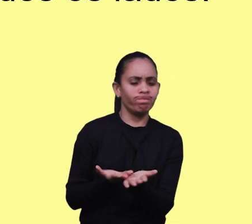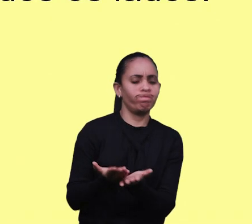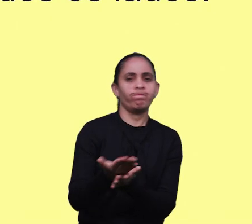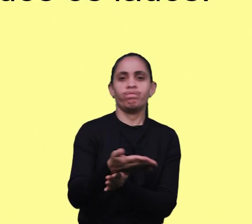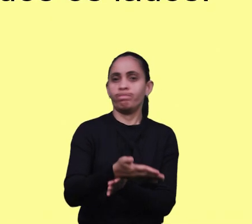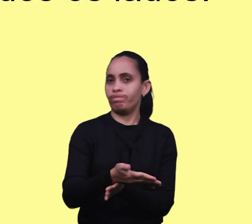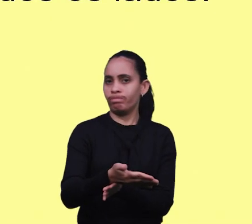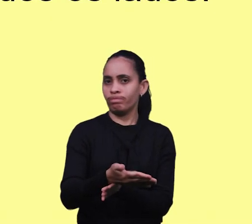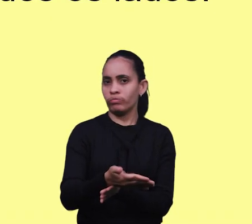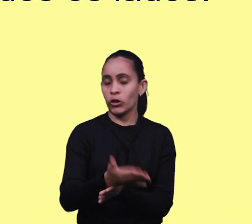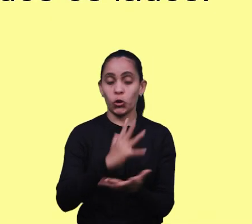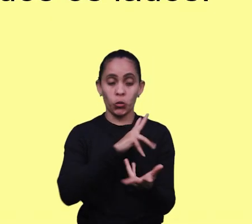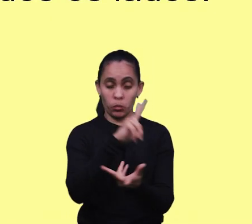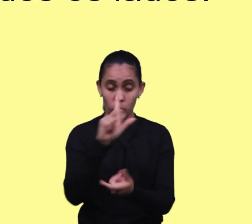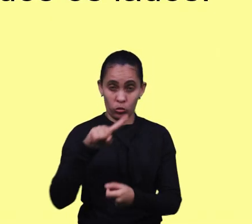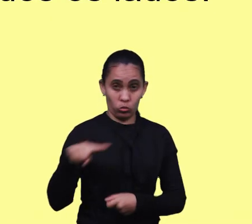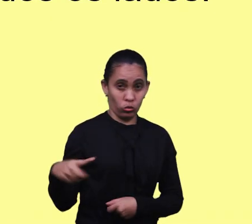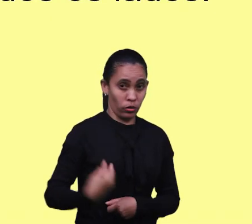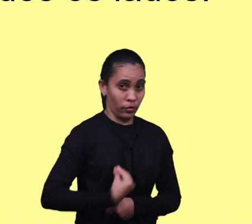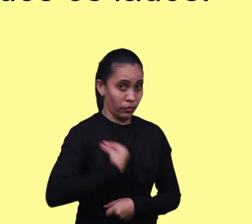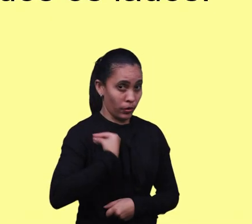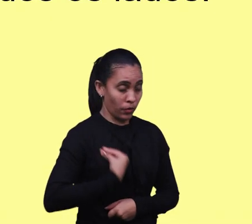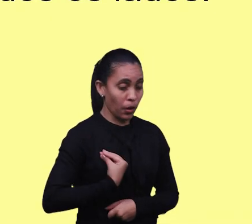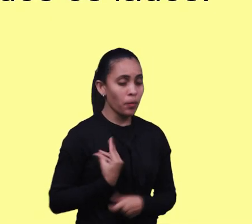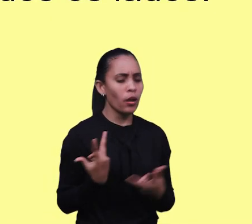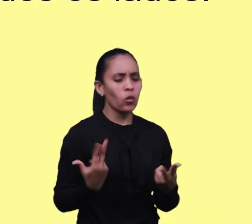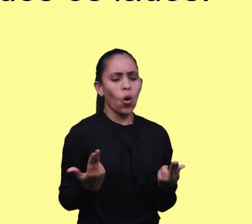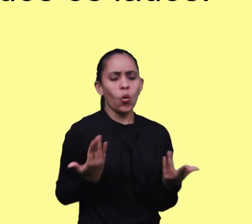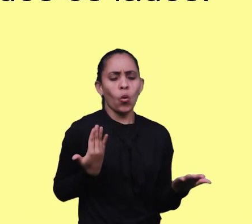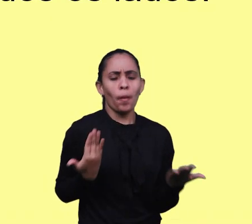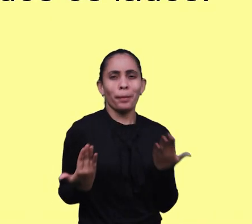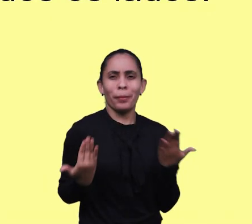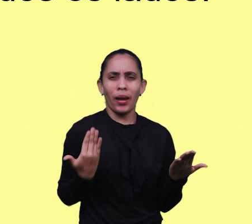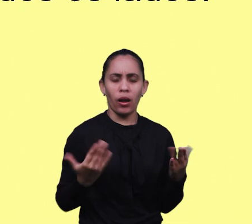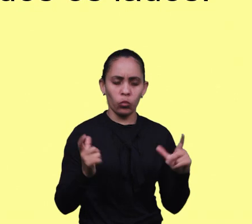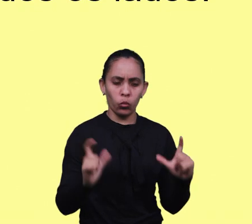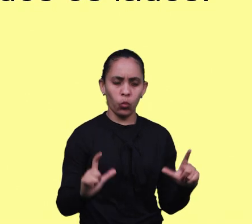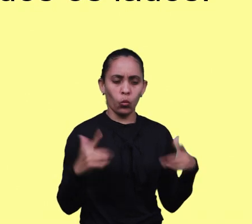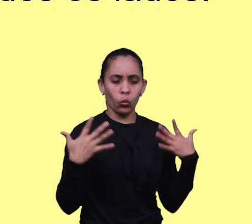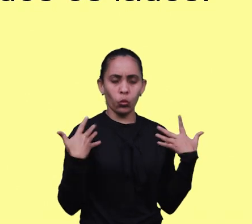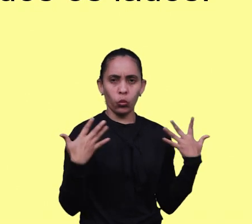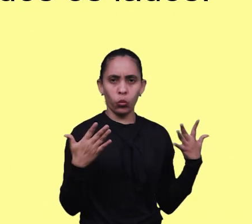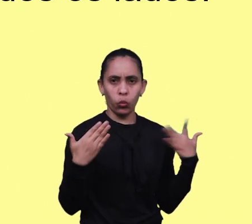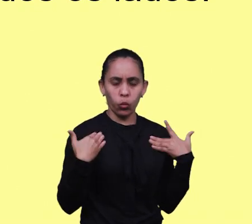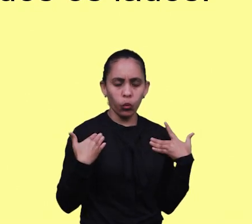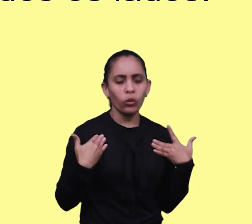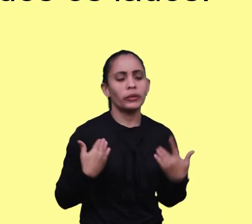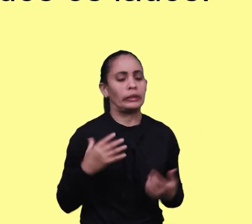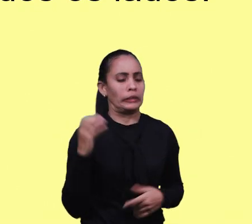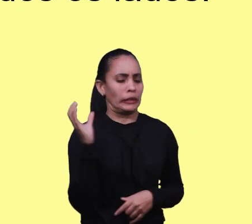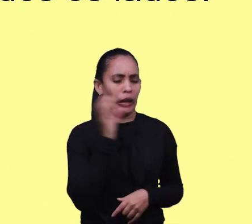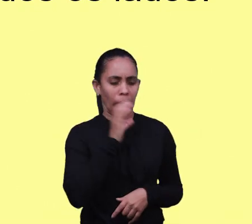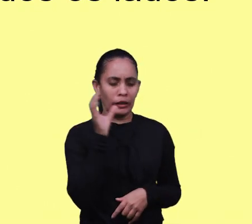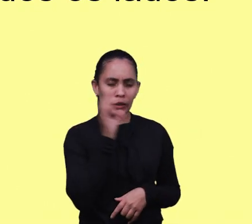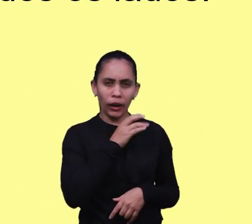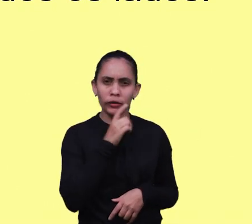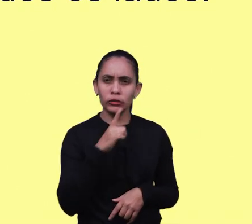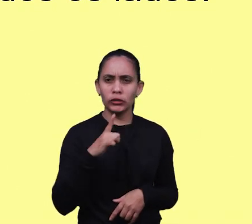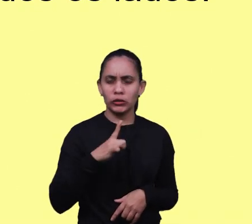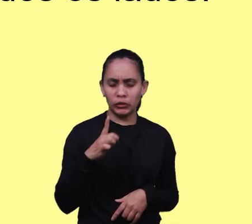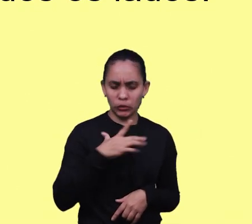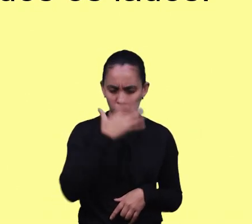que querem nos tirar da presença do Senhor. No mundo que nós vivemos, é como o deserto, né? No deserto